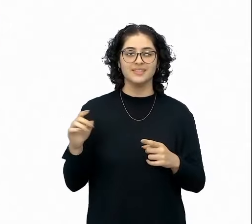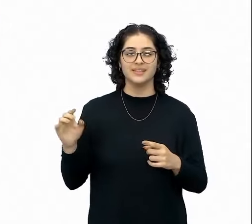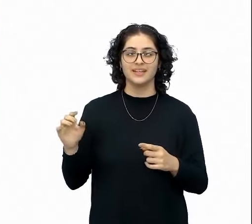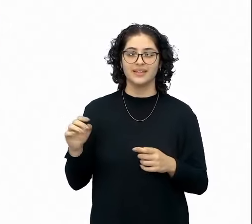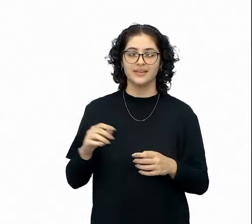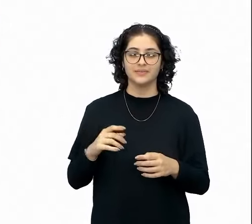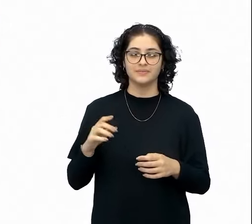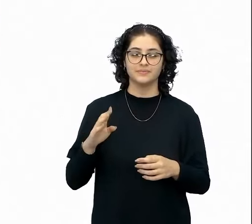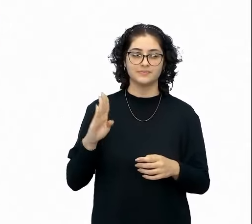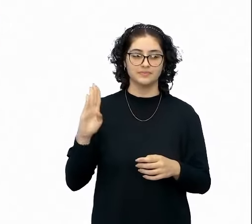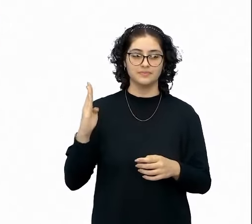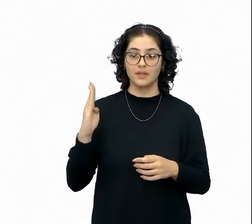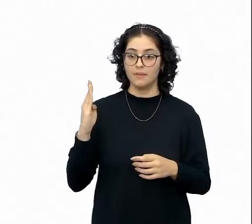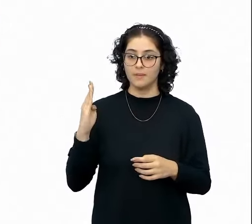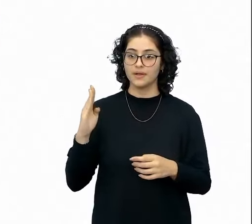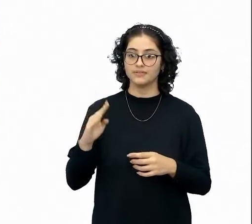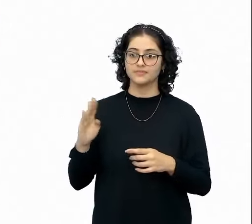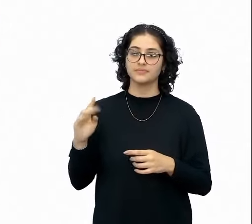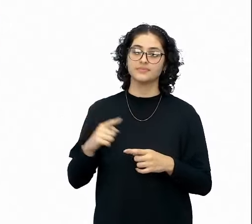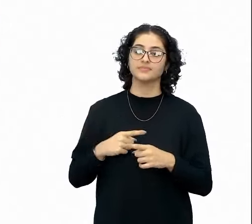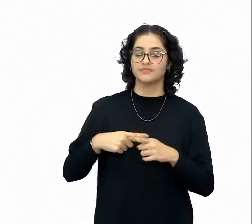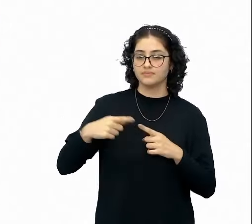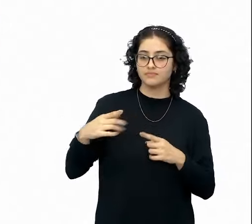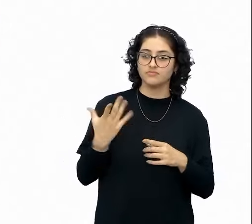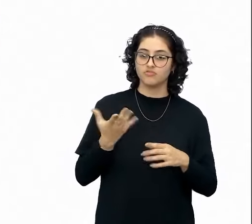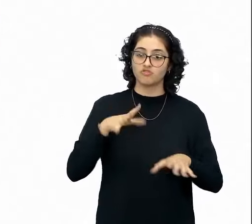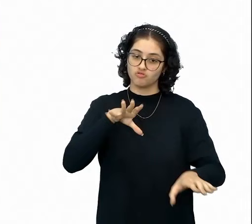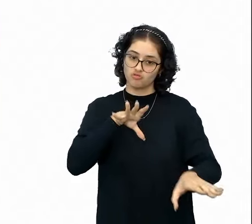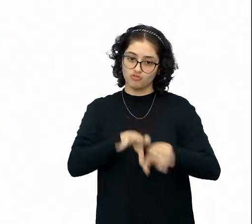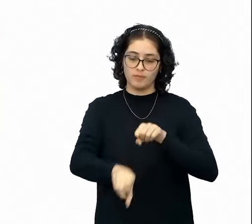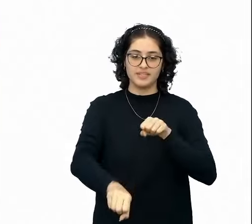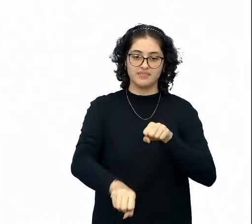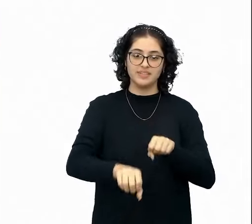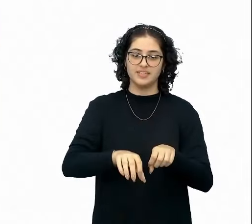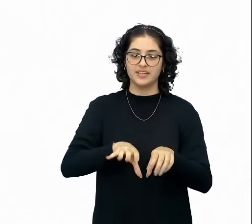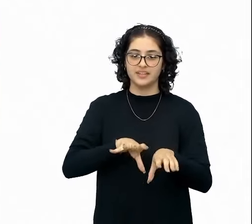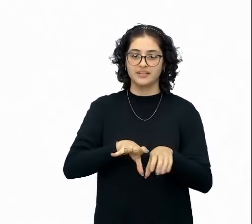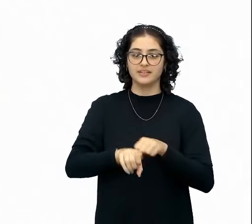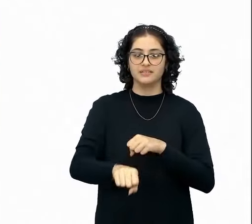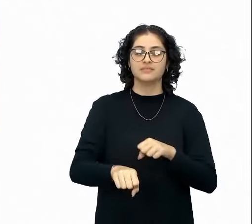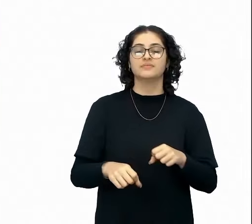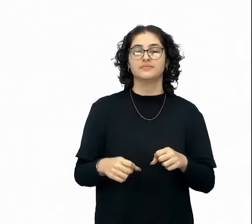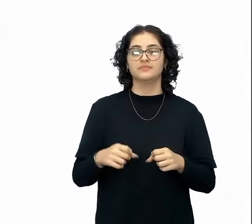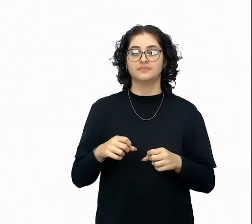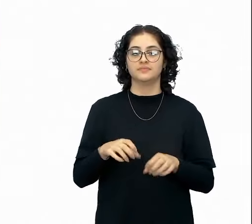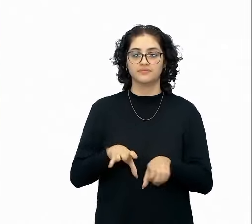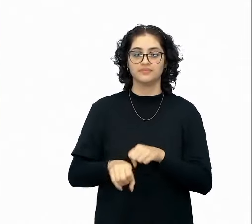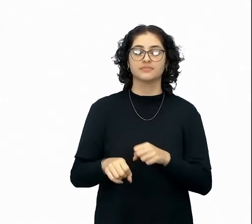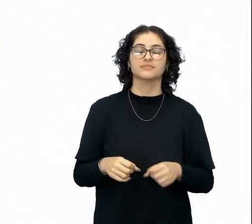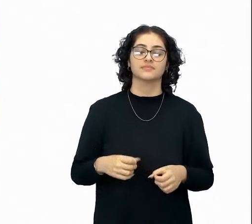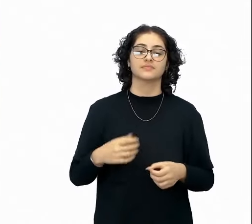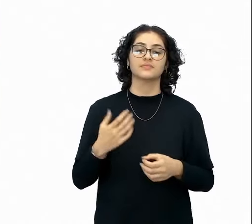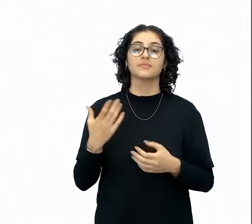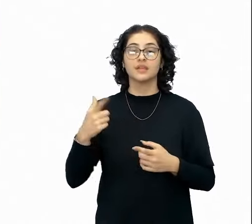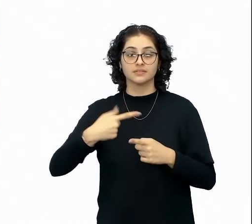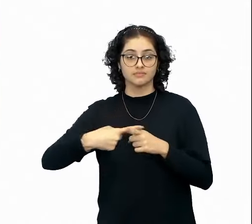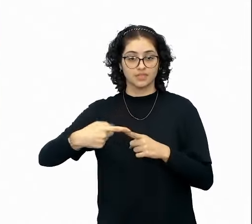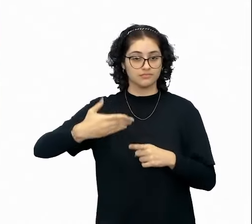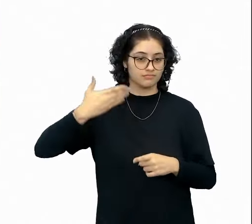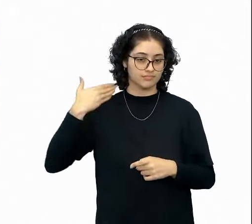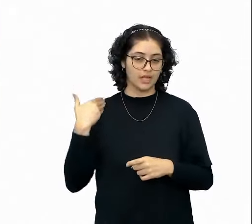formatação de formação do PRA, do Programa de Recuperação e Aprofundamento. Então, semana passada,